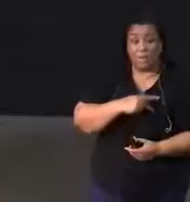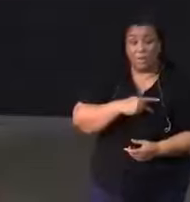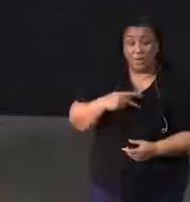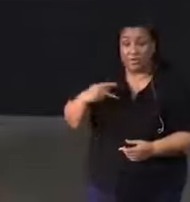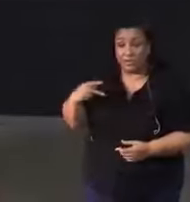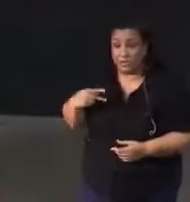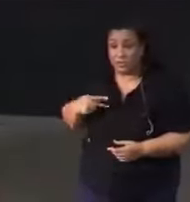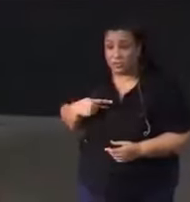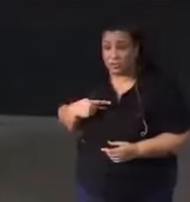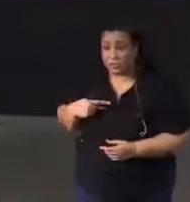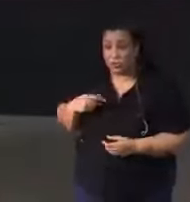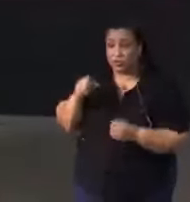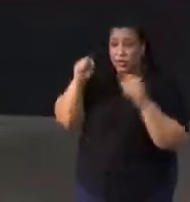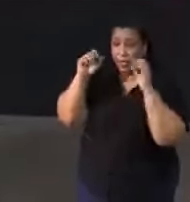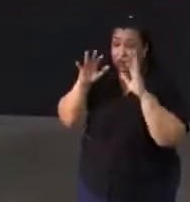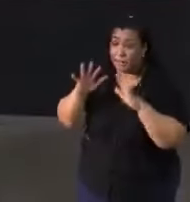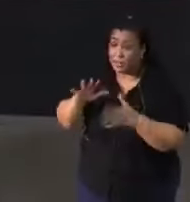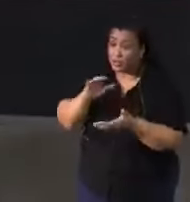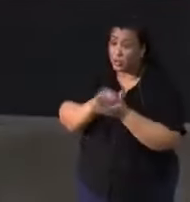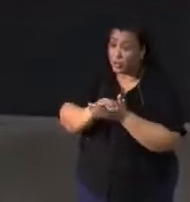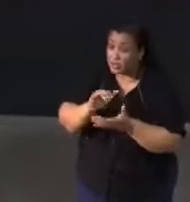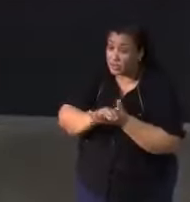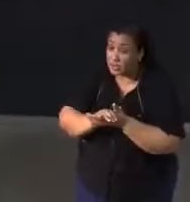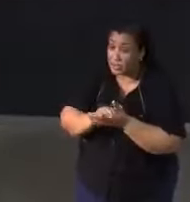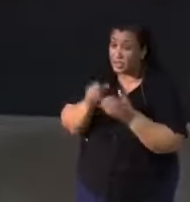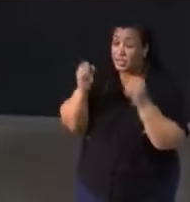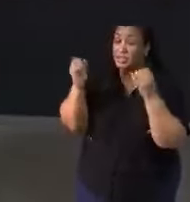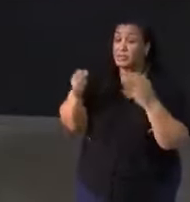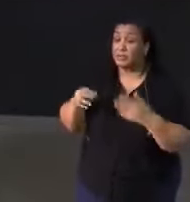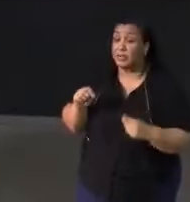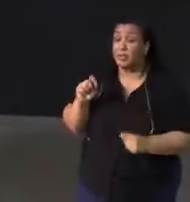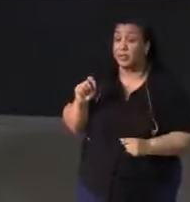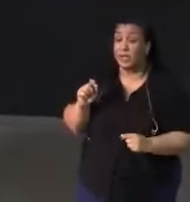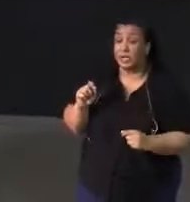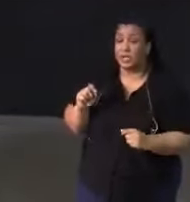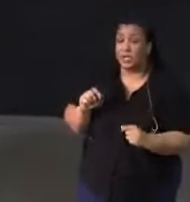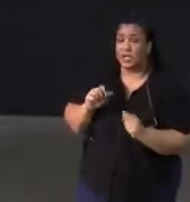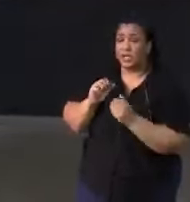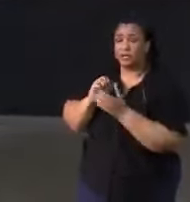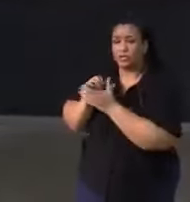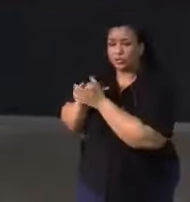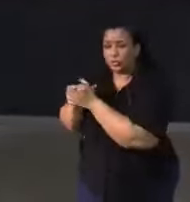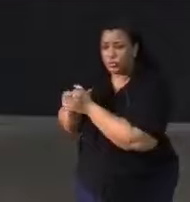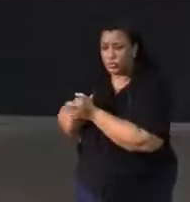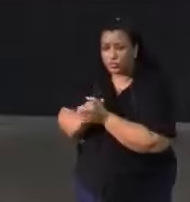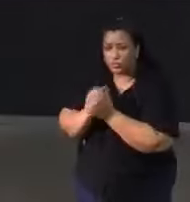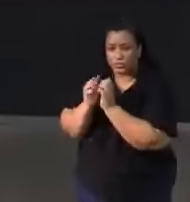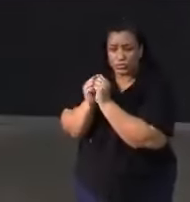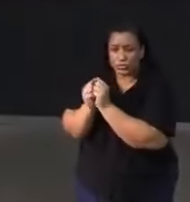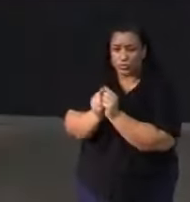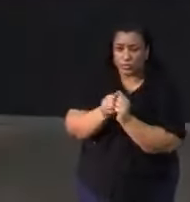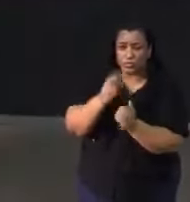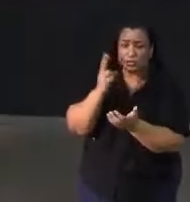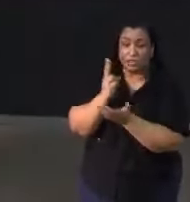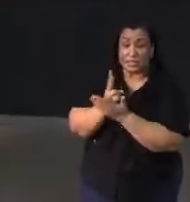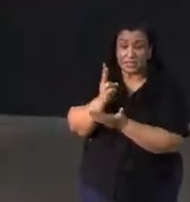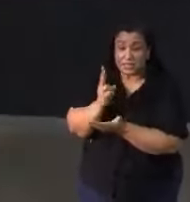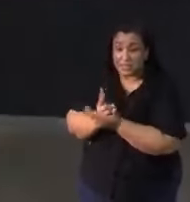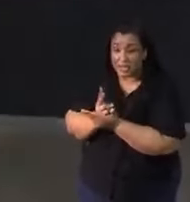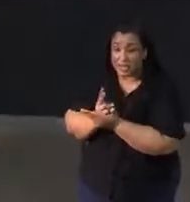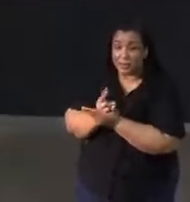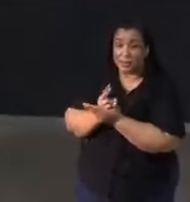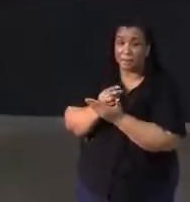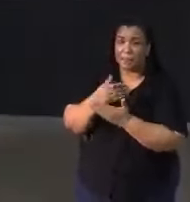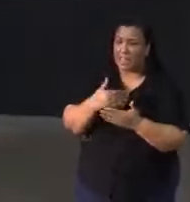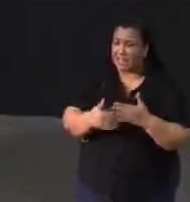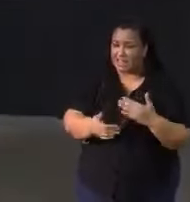diferente. É, estarei contigo, vou pactuar esta aliança contigo, quer estejamos